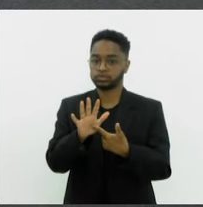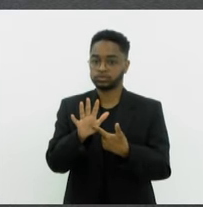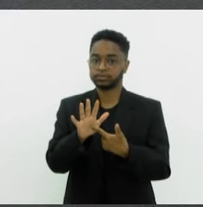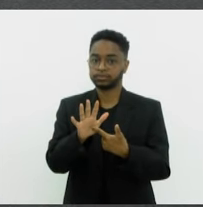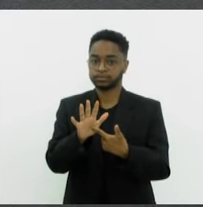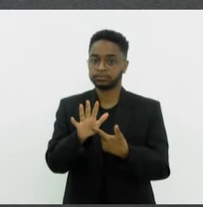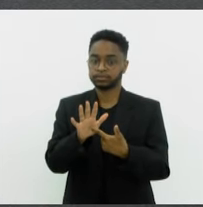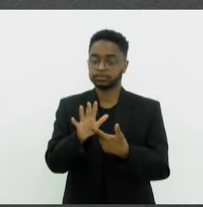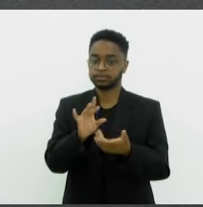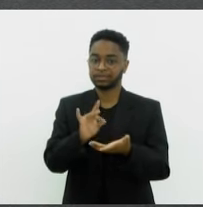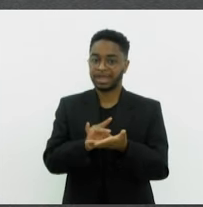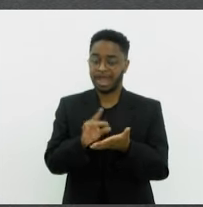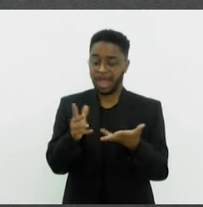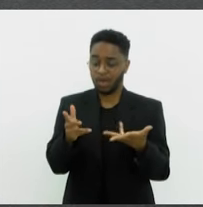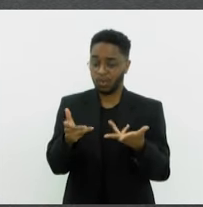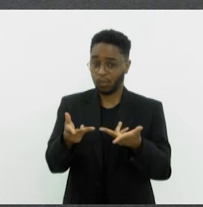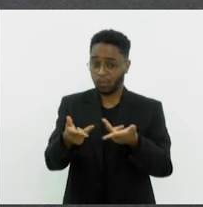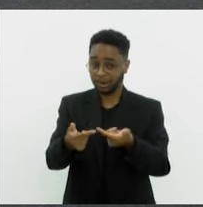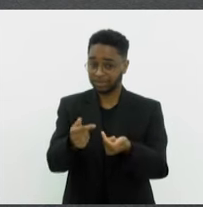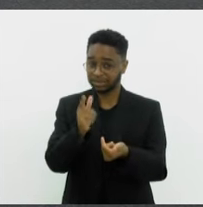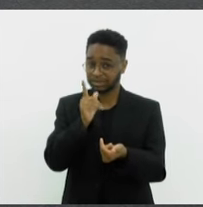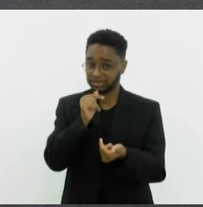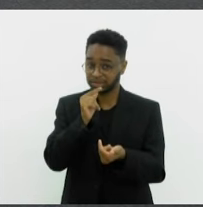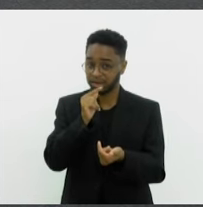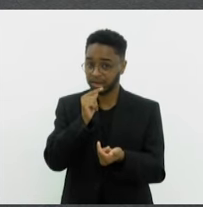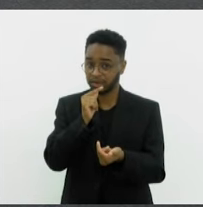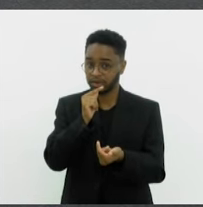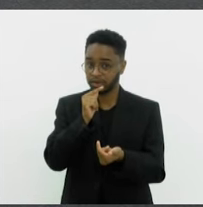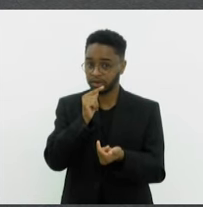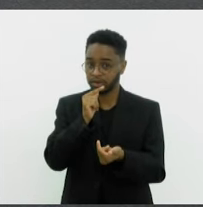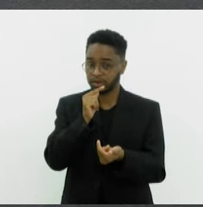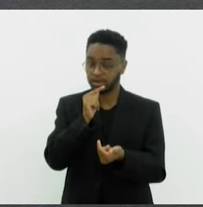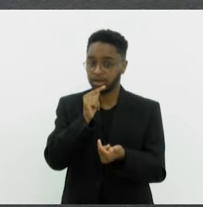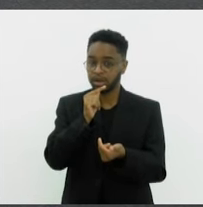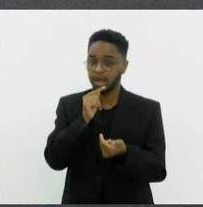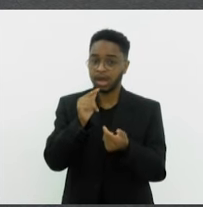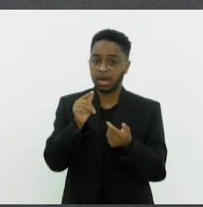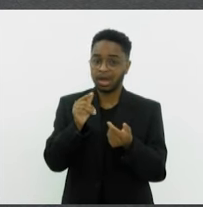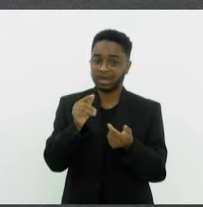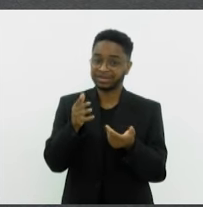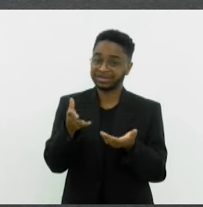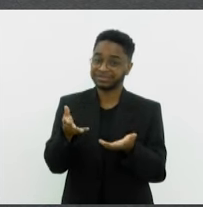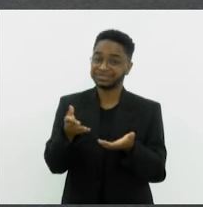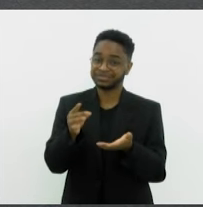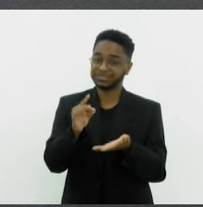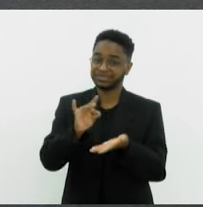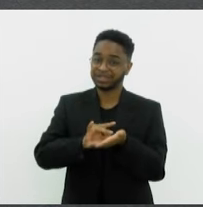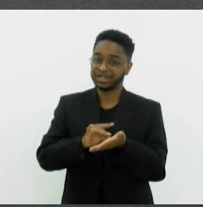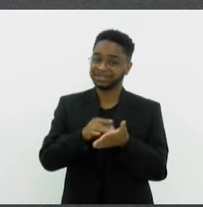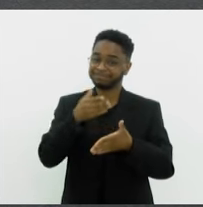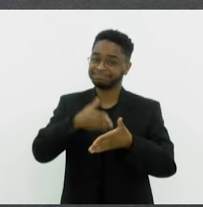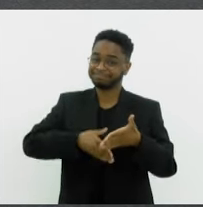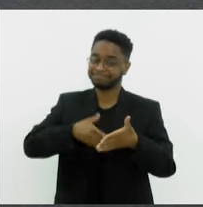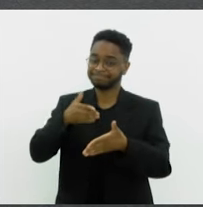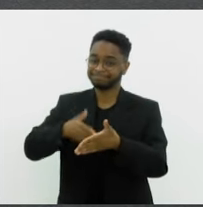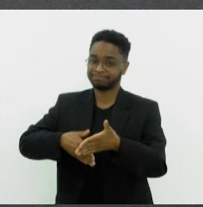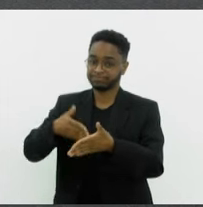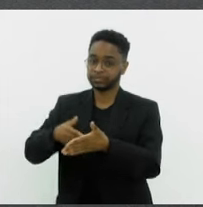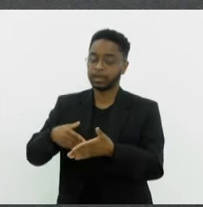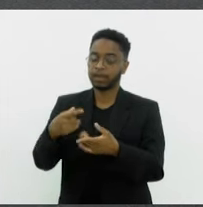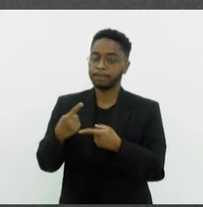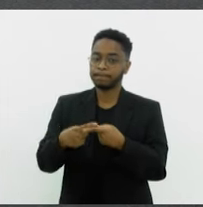como que a qualidade, né, da operação do serviço ainda tem muita limitação, visto